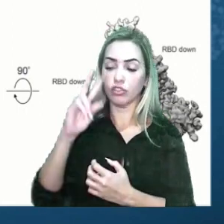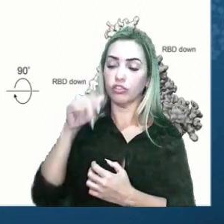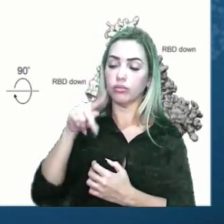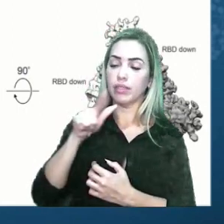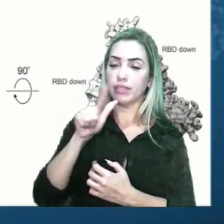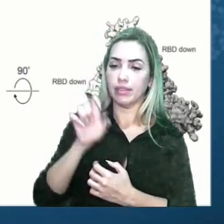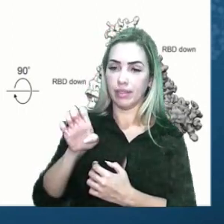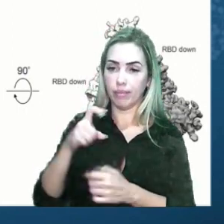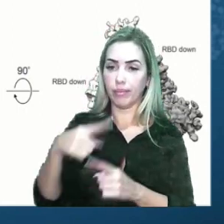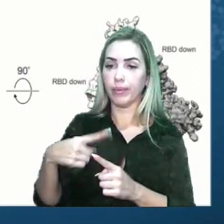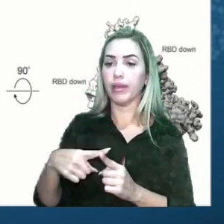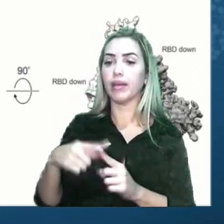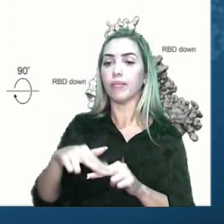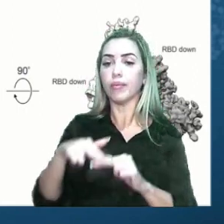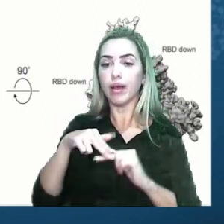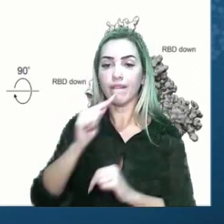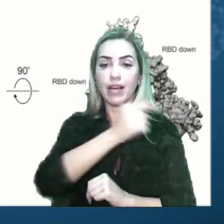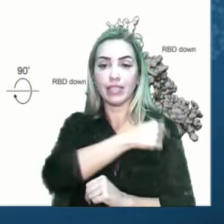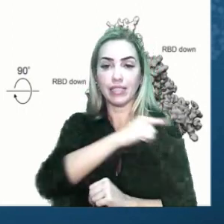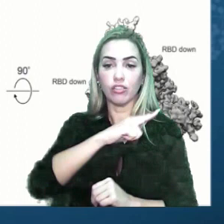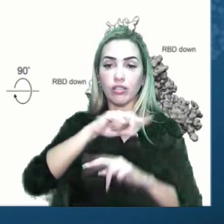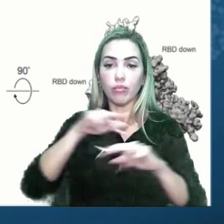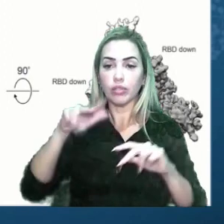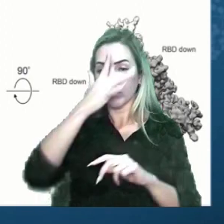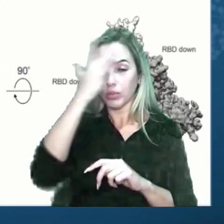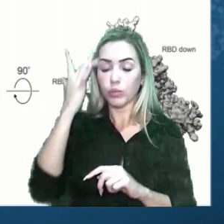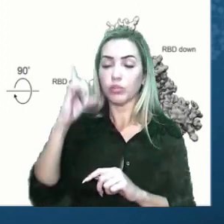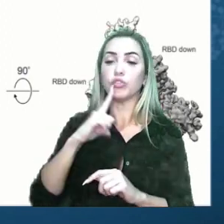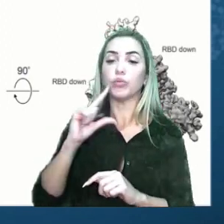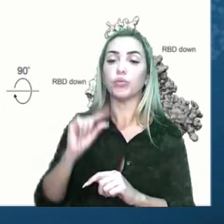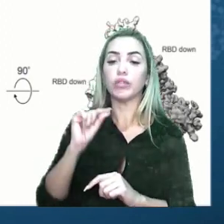Por causa das vacinas, tinham muitas pessoas que tinham